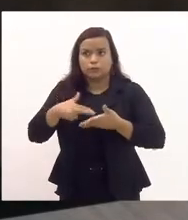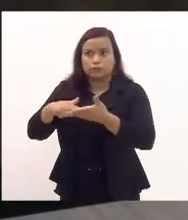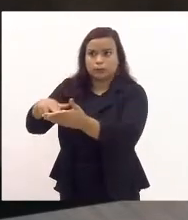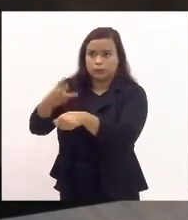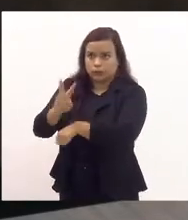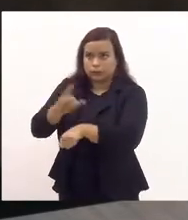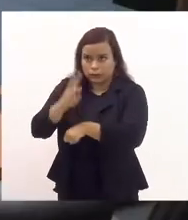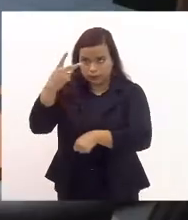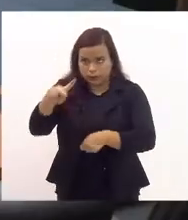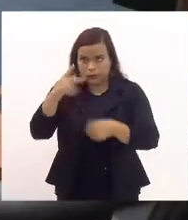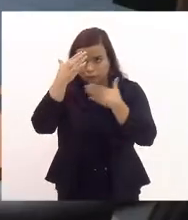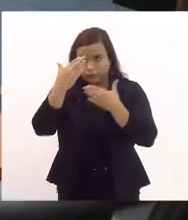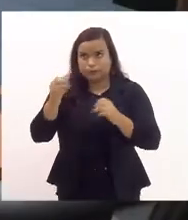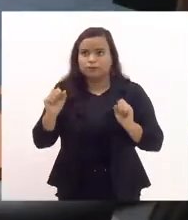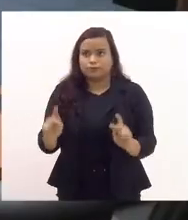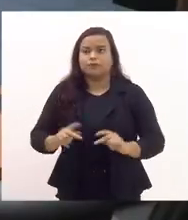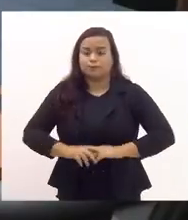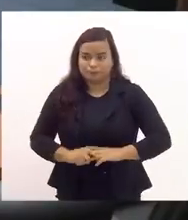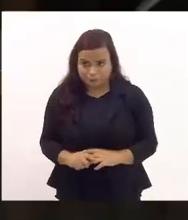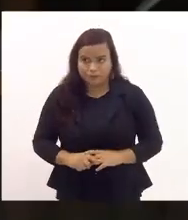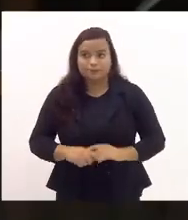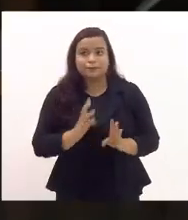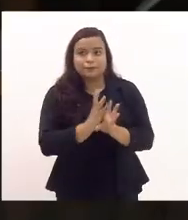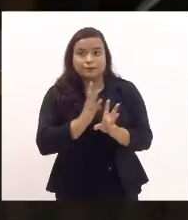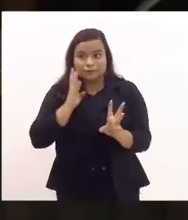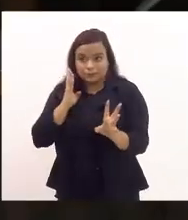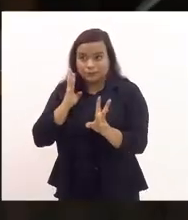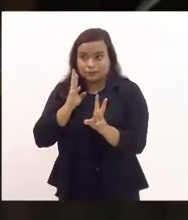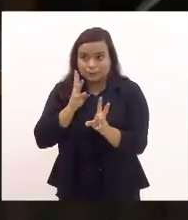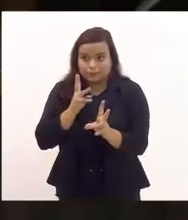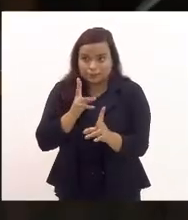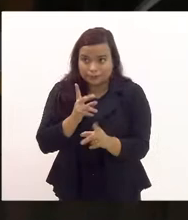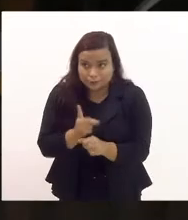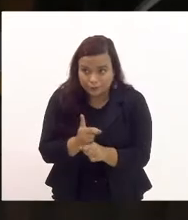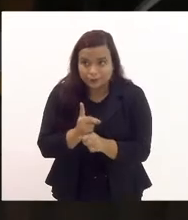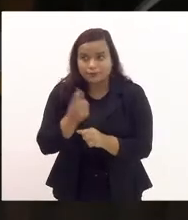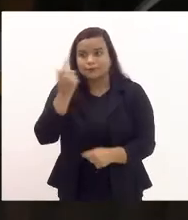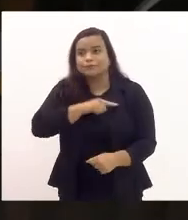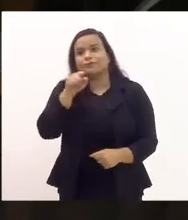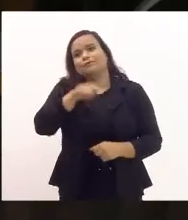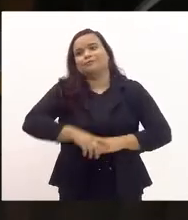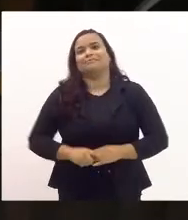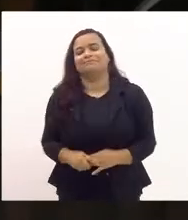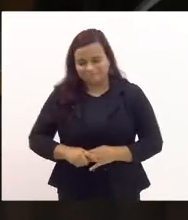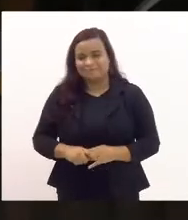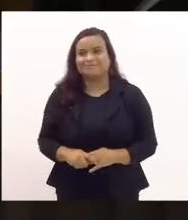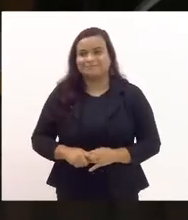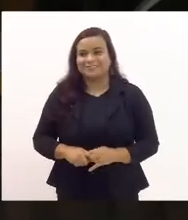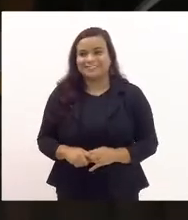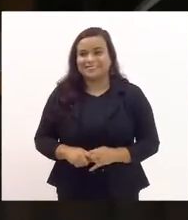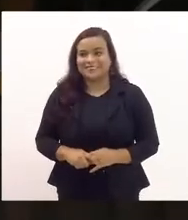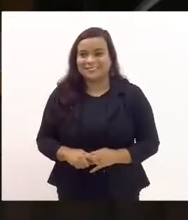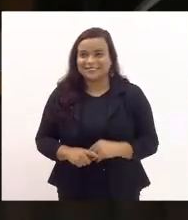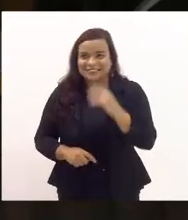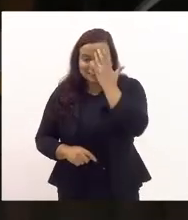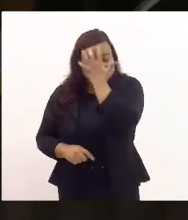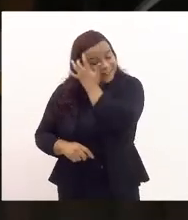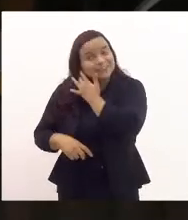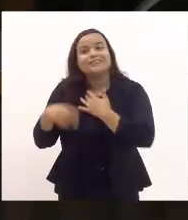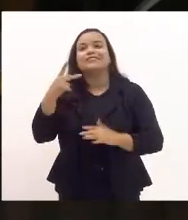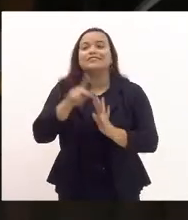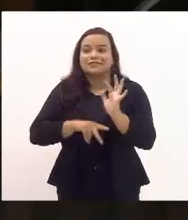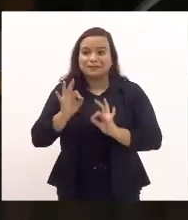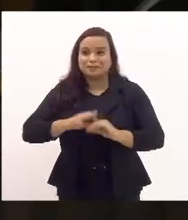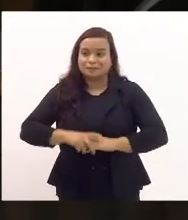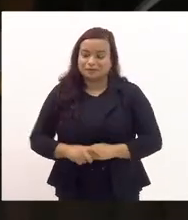para o WhatsApp vossa excelência obrigado tá na fila quando a fila andar vossa excelência' terá o seu pé projetos Paulo